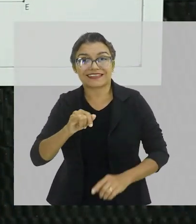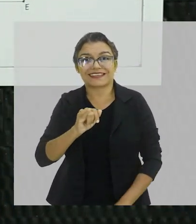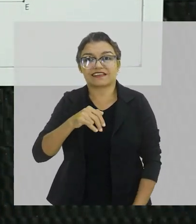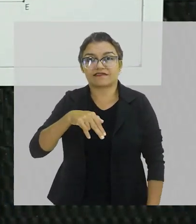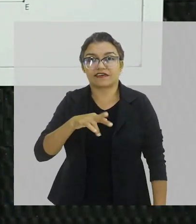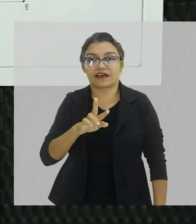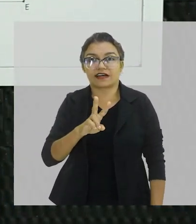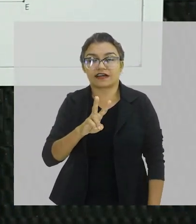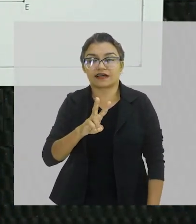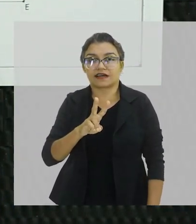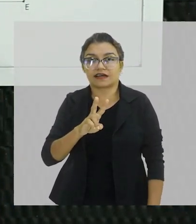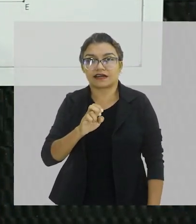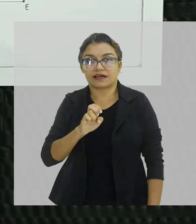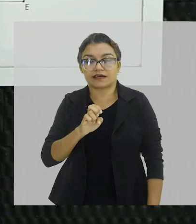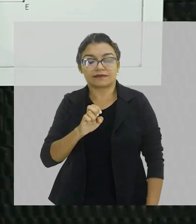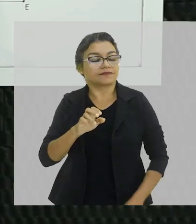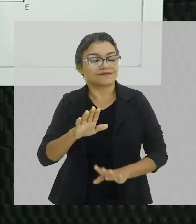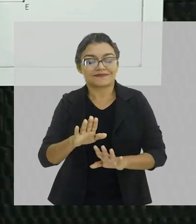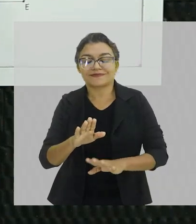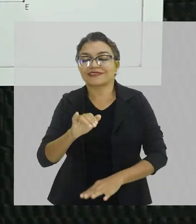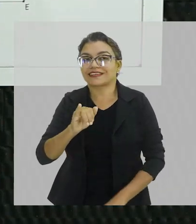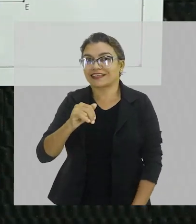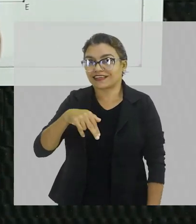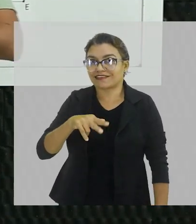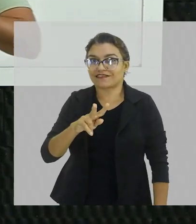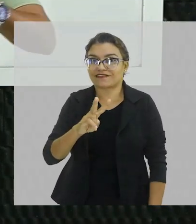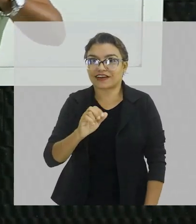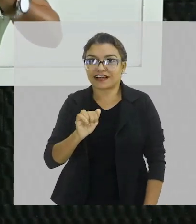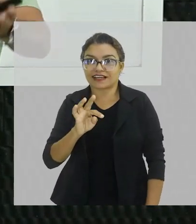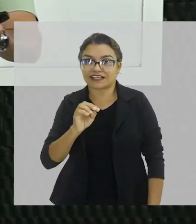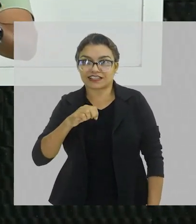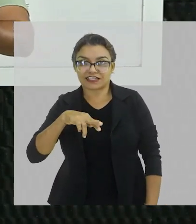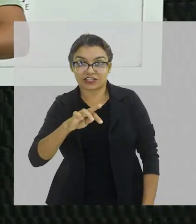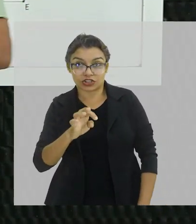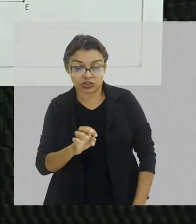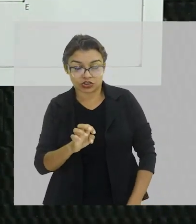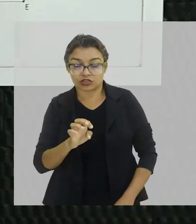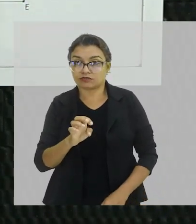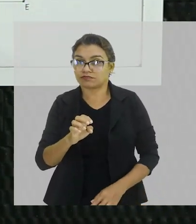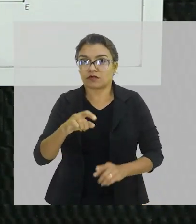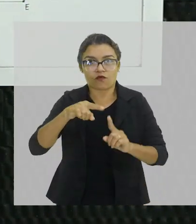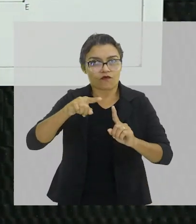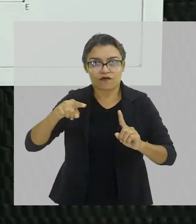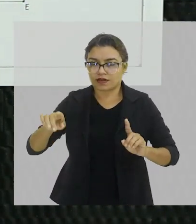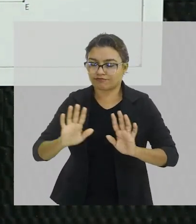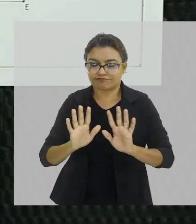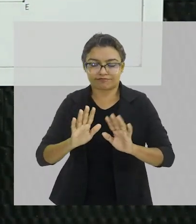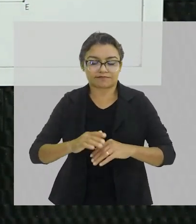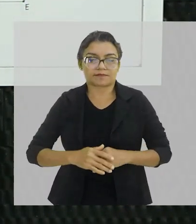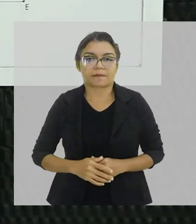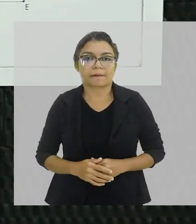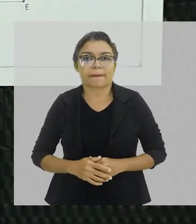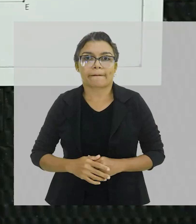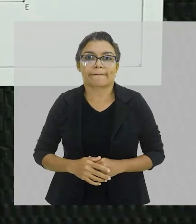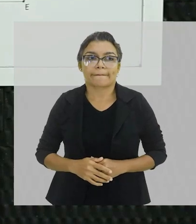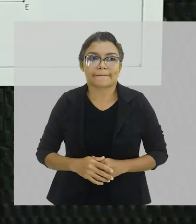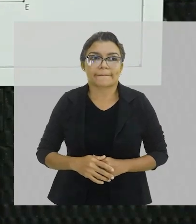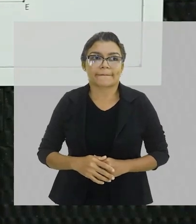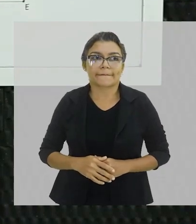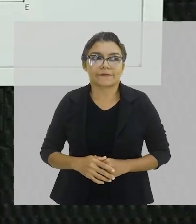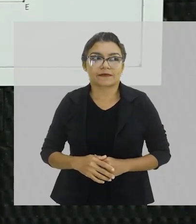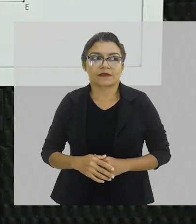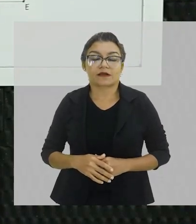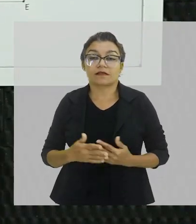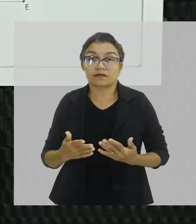rotação. A rotação dela não vai influenciar na sua forma, beleza? Então isso quer dizer. Então veja bem,